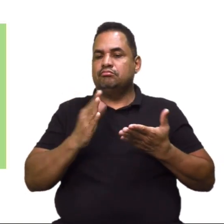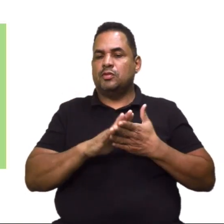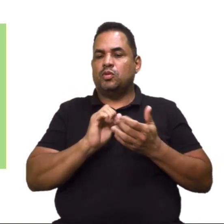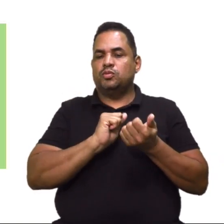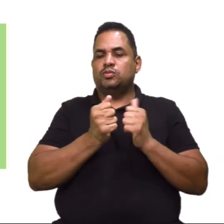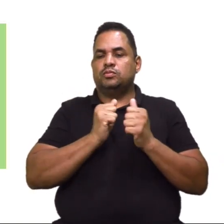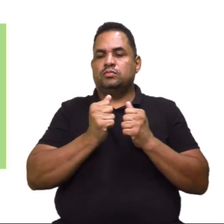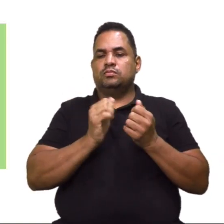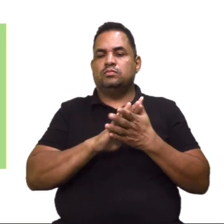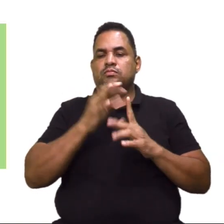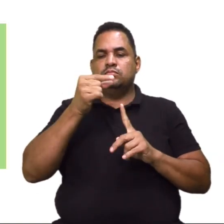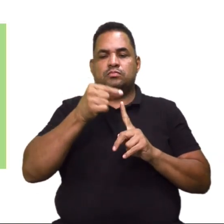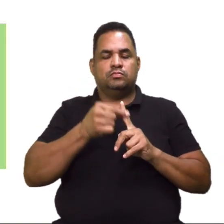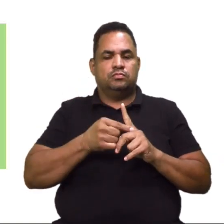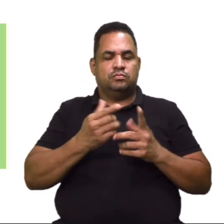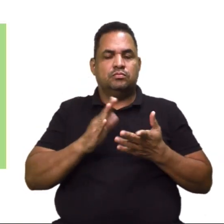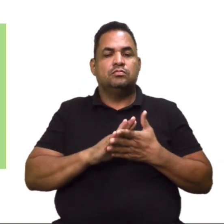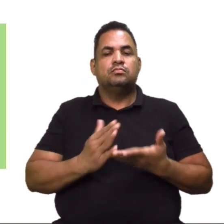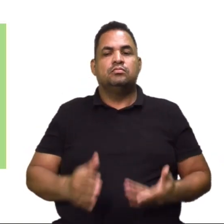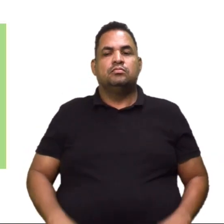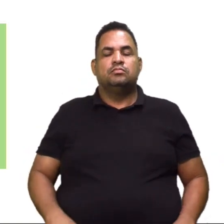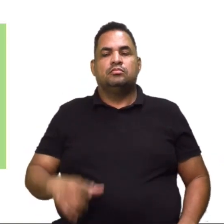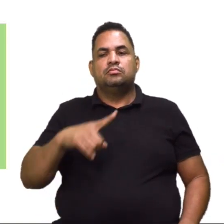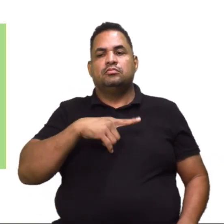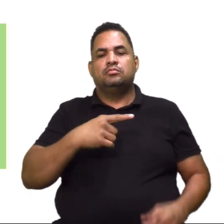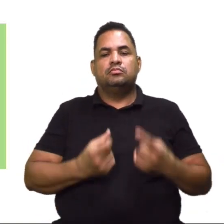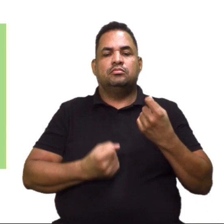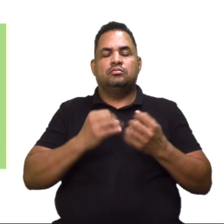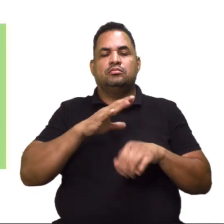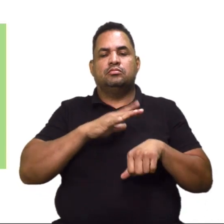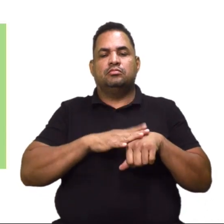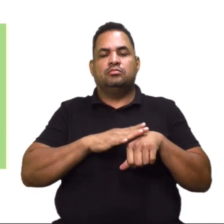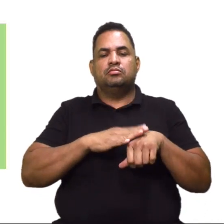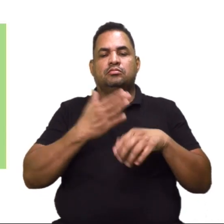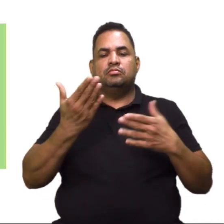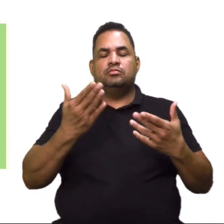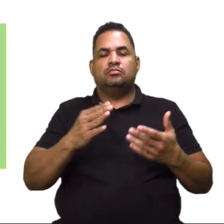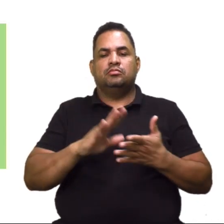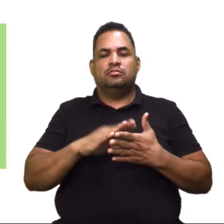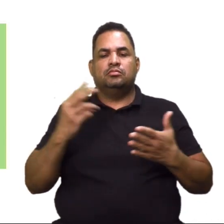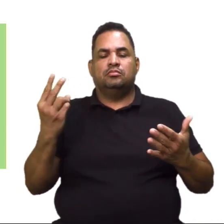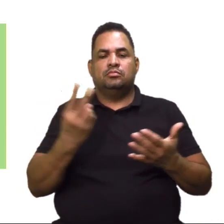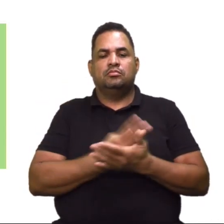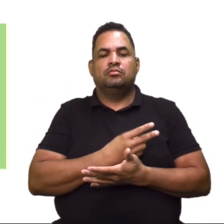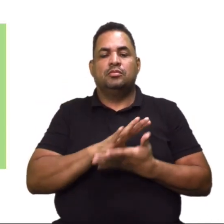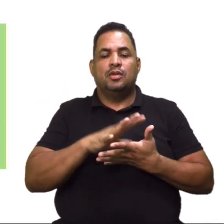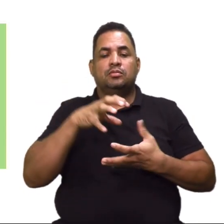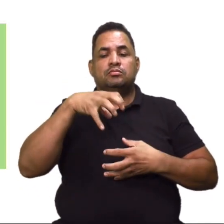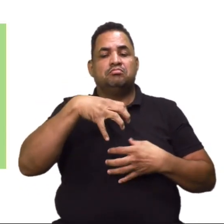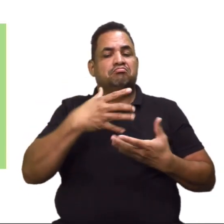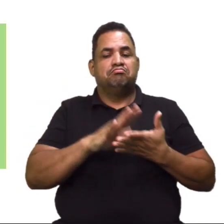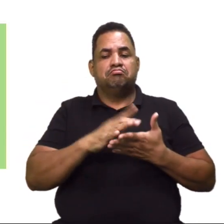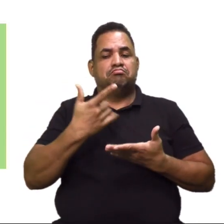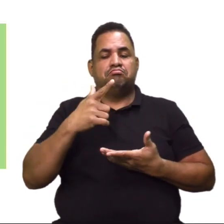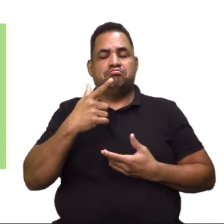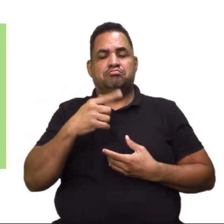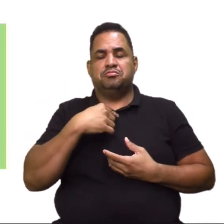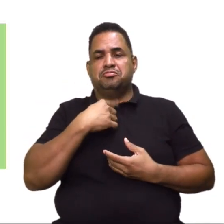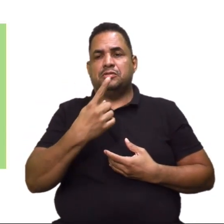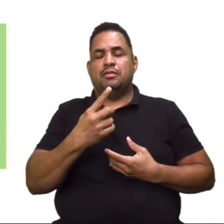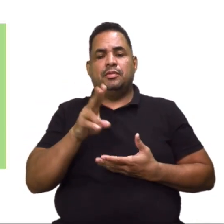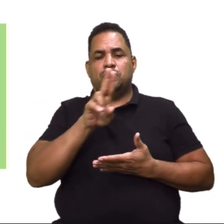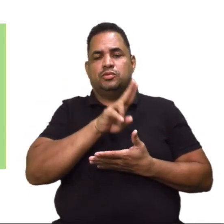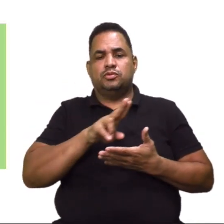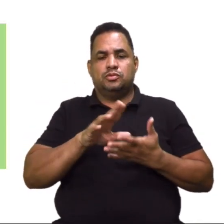pelos preservativos, tá? Porque existem algumas doenças que são ocasionadas em locais que você não tem como usar o